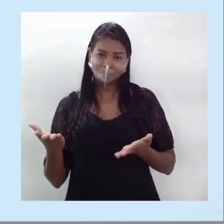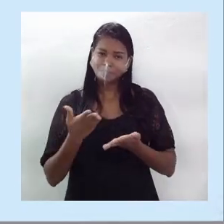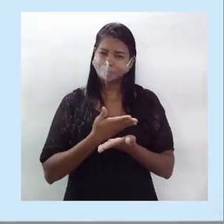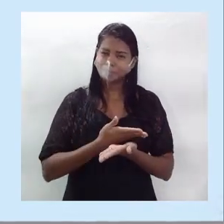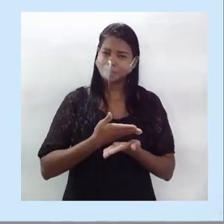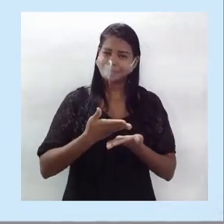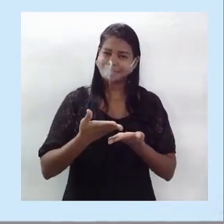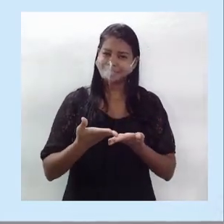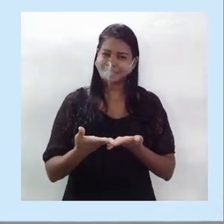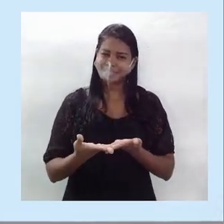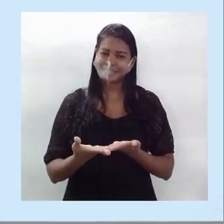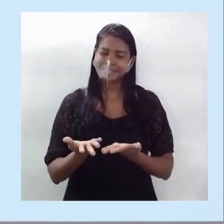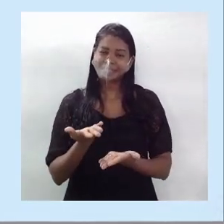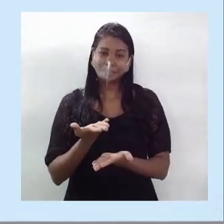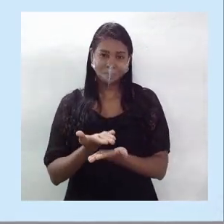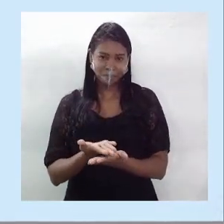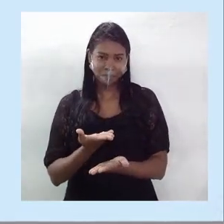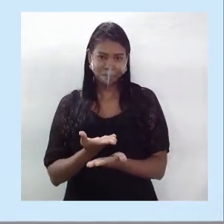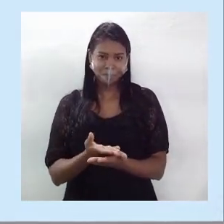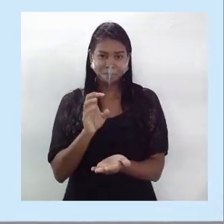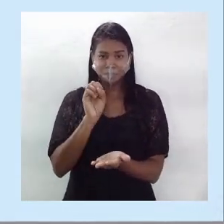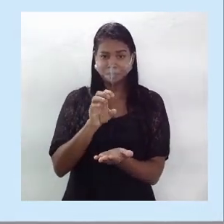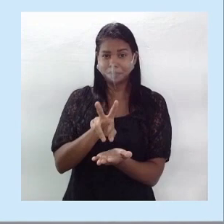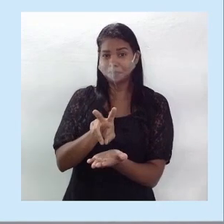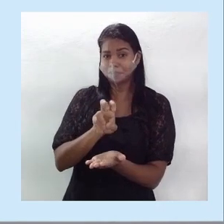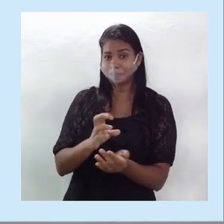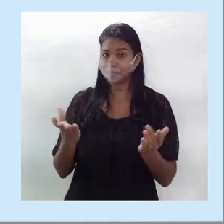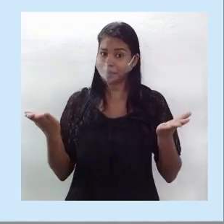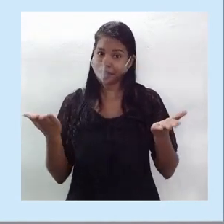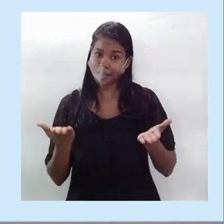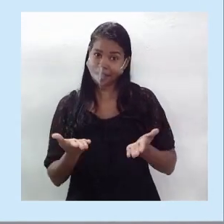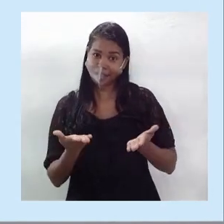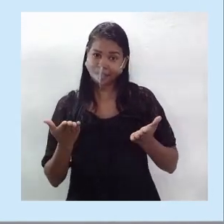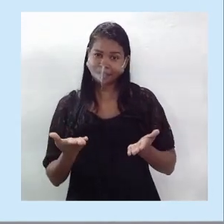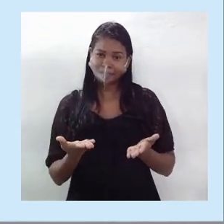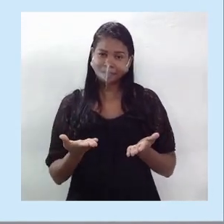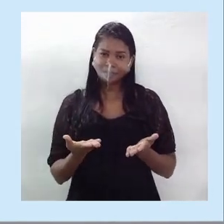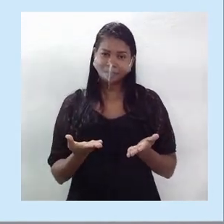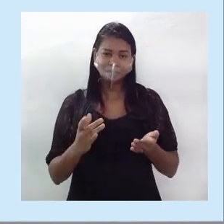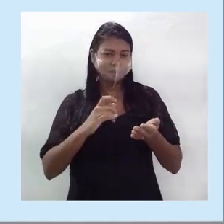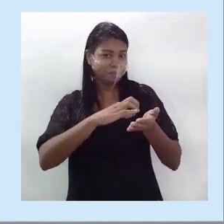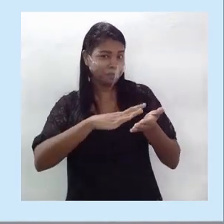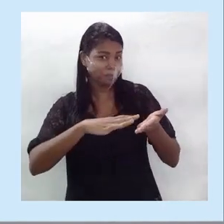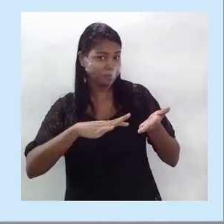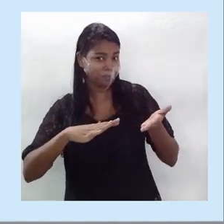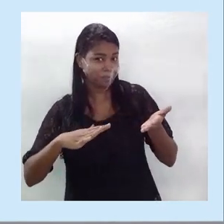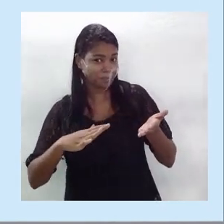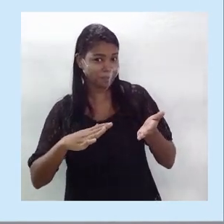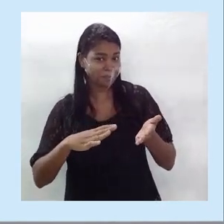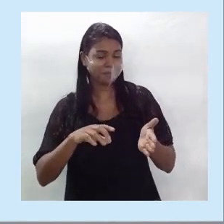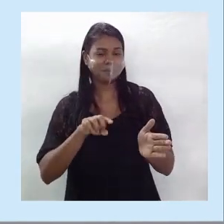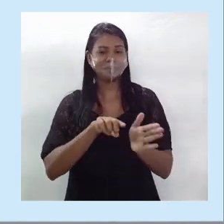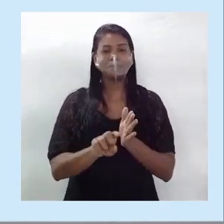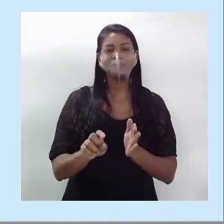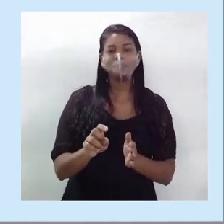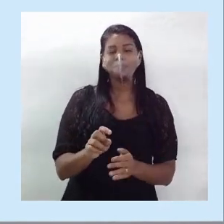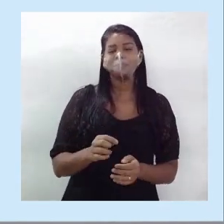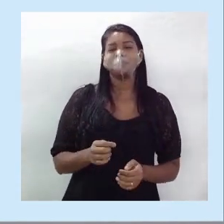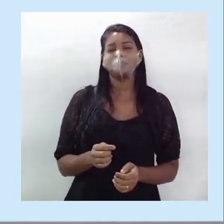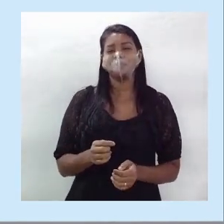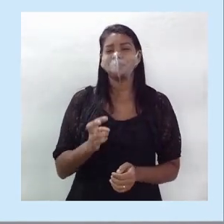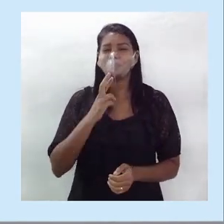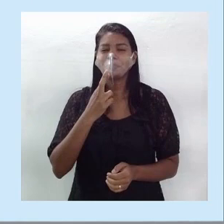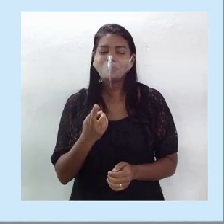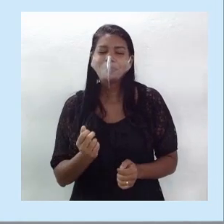começar mais uma aula do EducaPE. Hoje eu vou resolver com vocês algumas